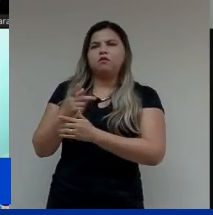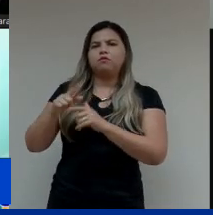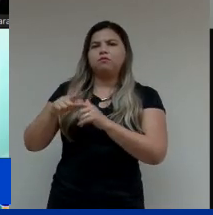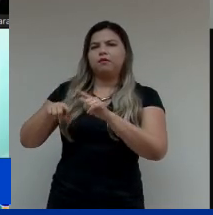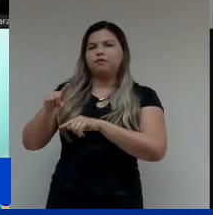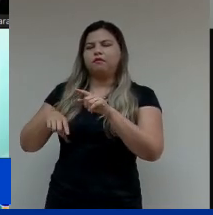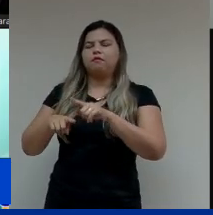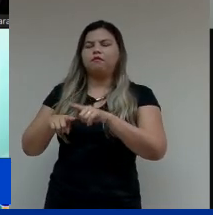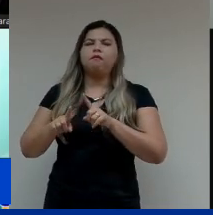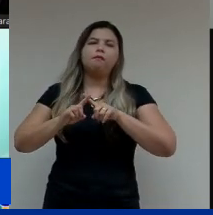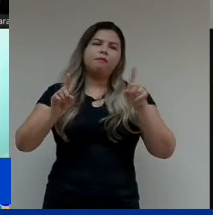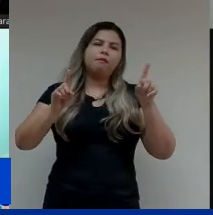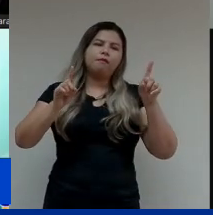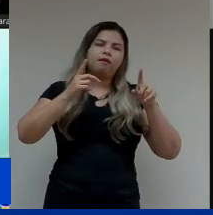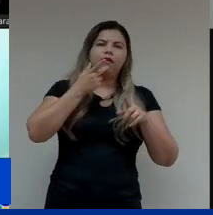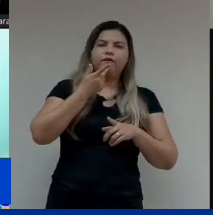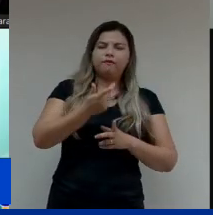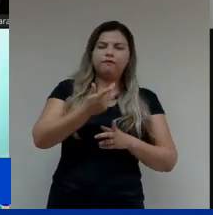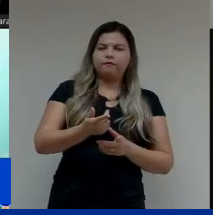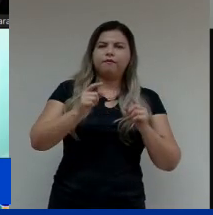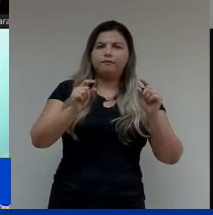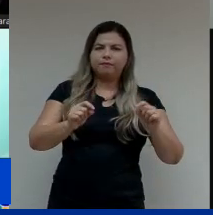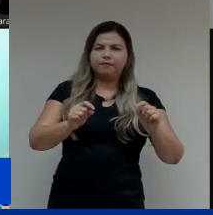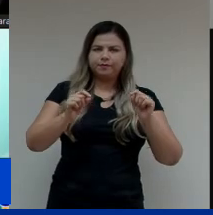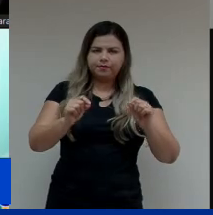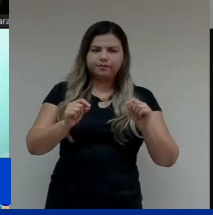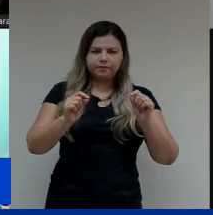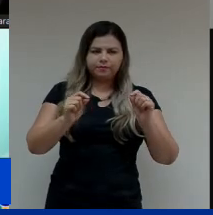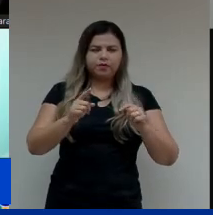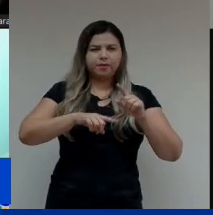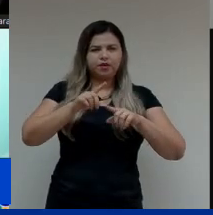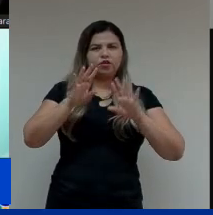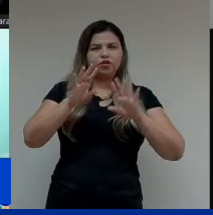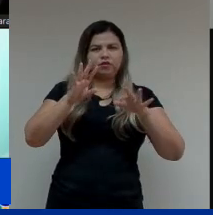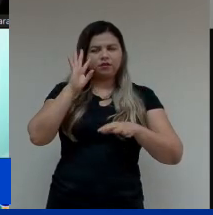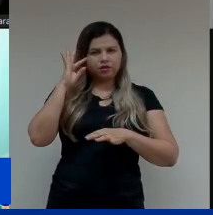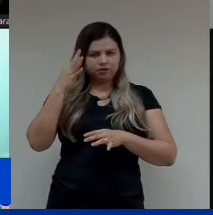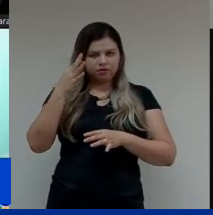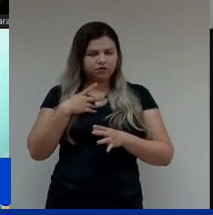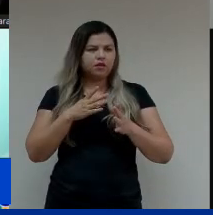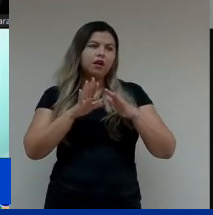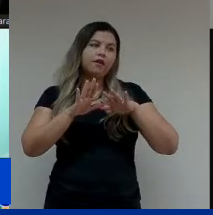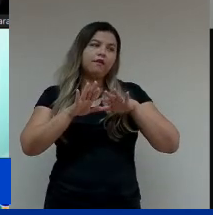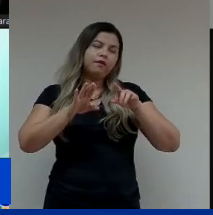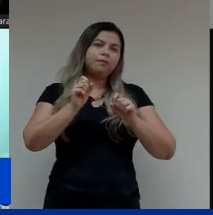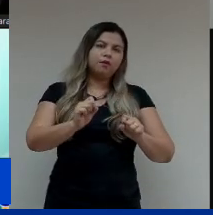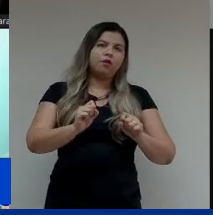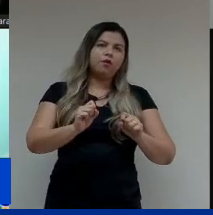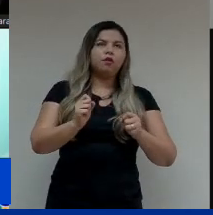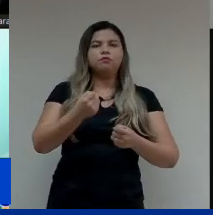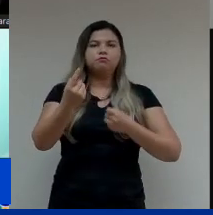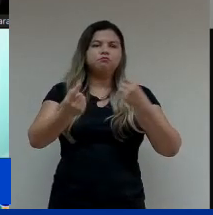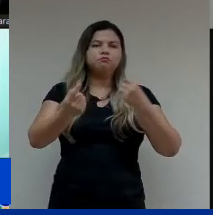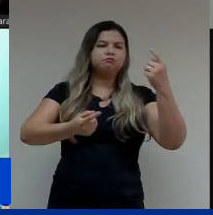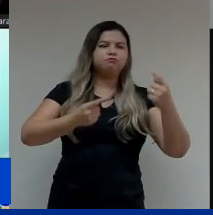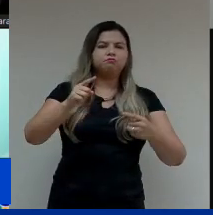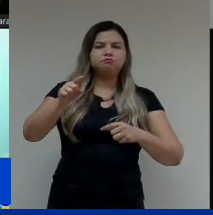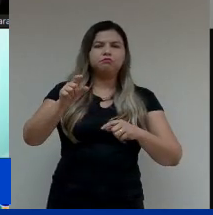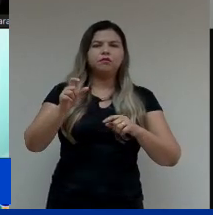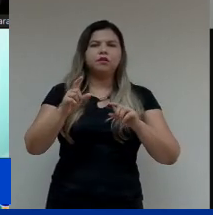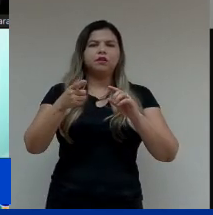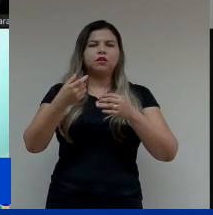entanto, não constitui meio para reexame de matéria já decidida, salvo em casos excepcionais em que haja vício no